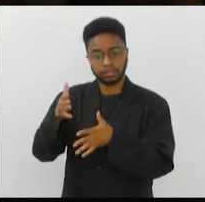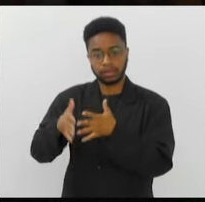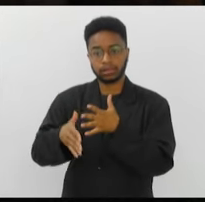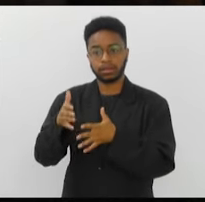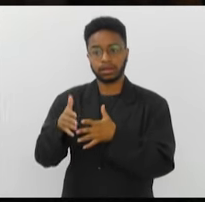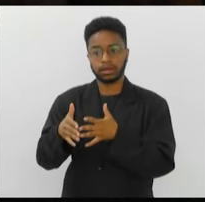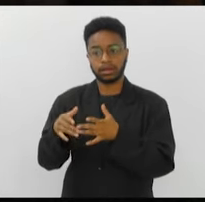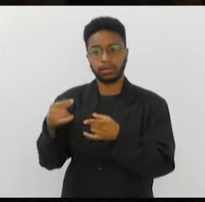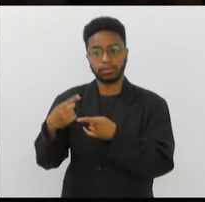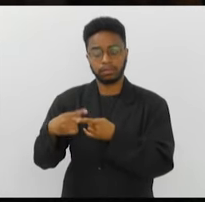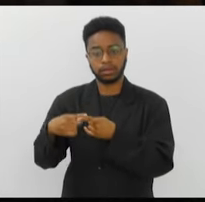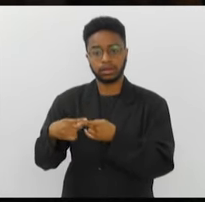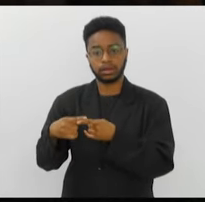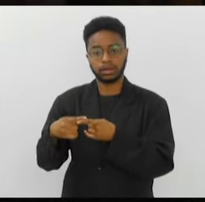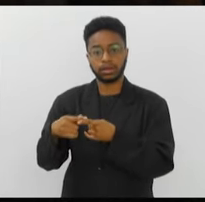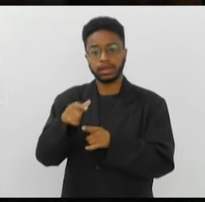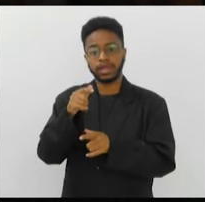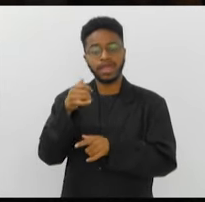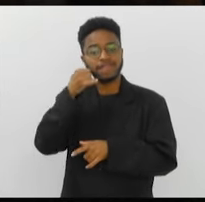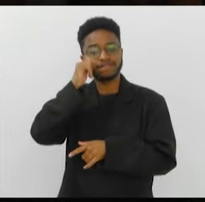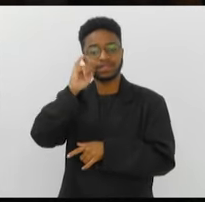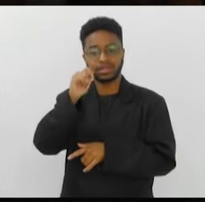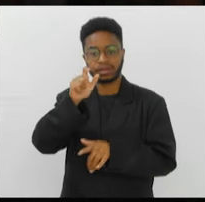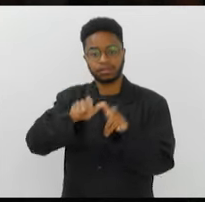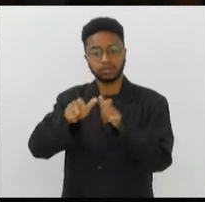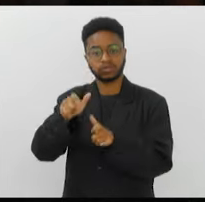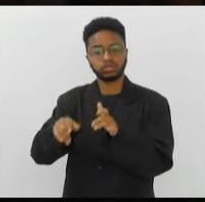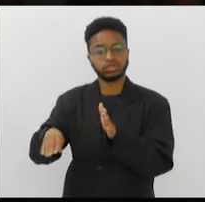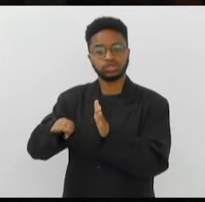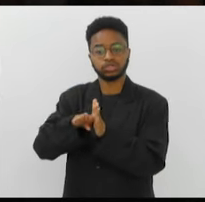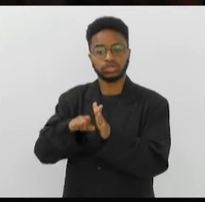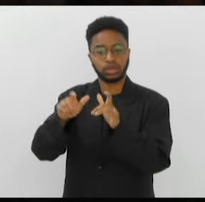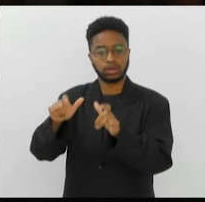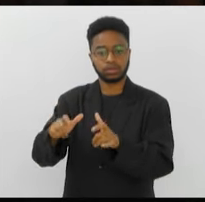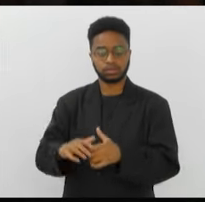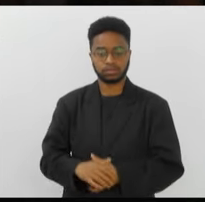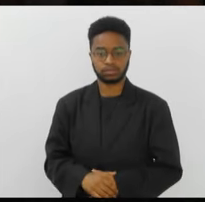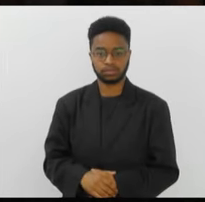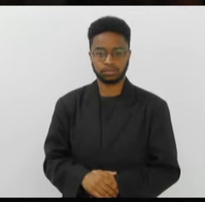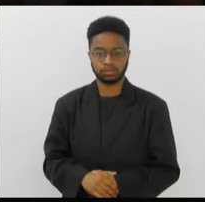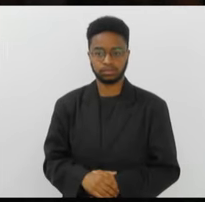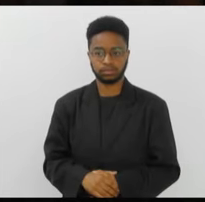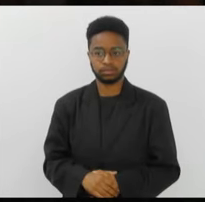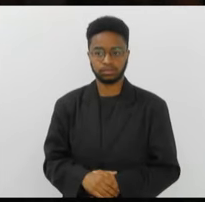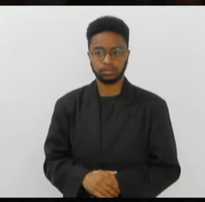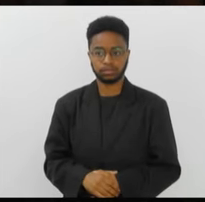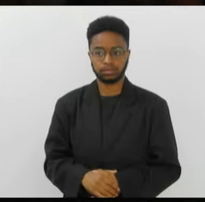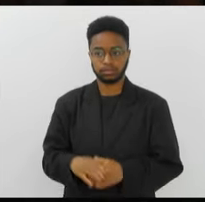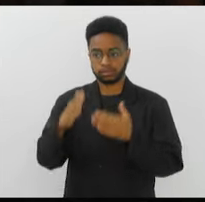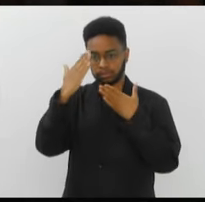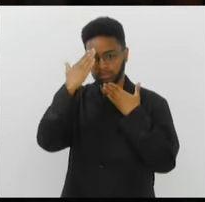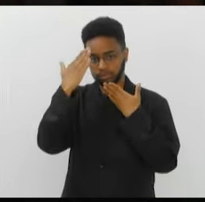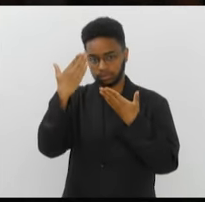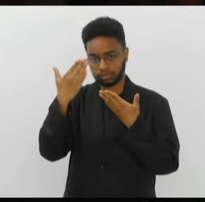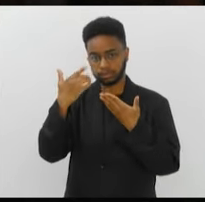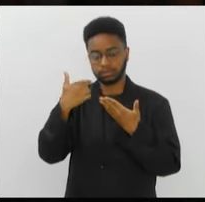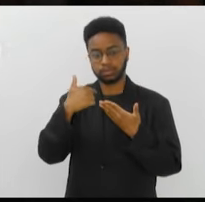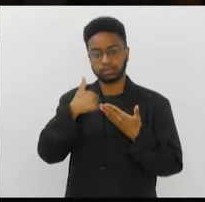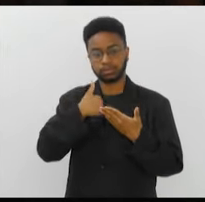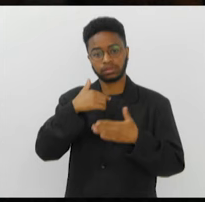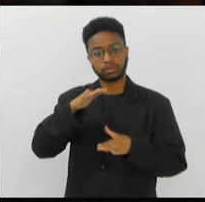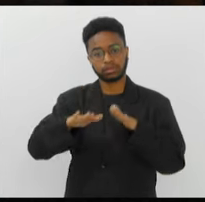que os consumidores não cheguem até o produto? Eu indago e fico, às